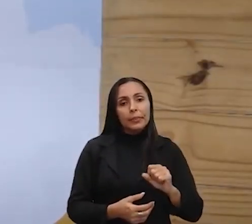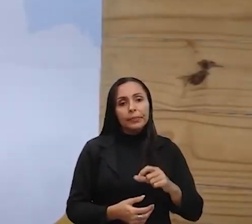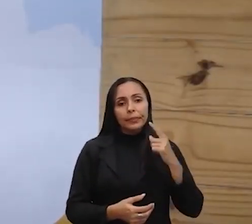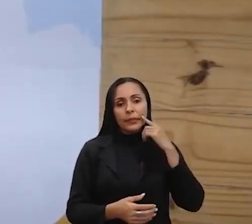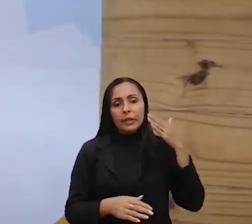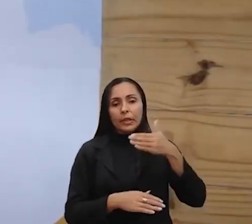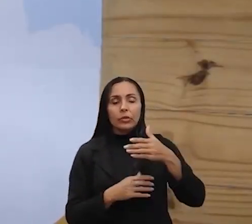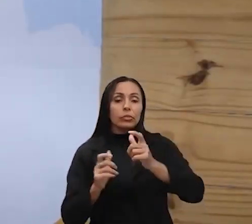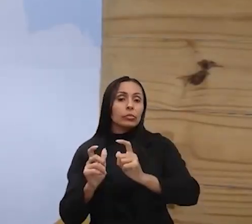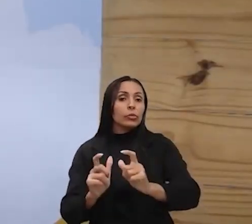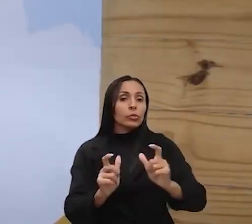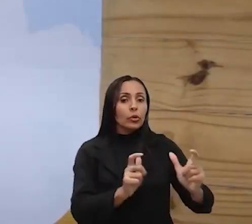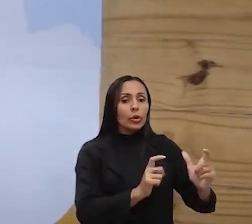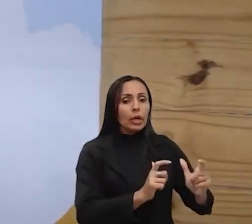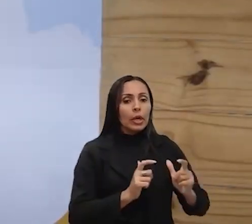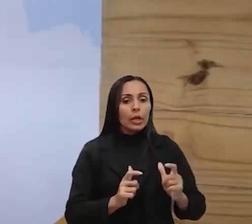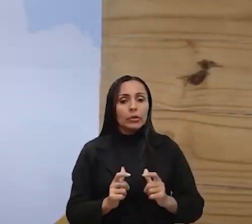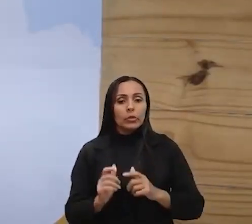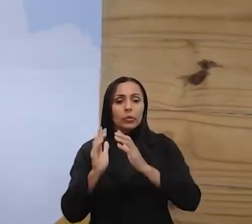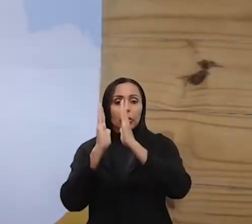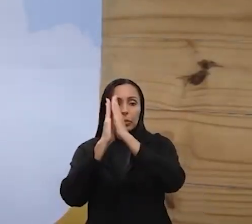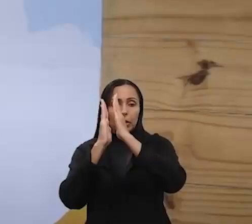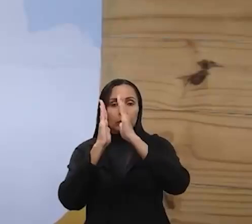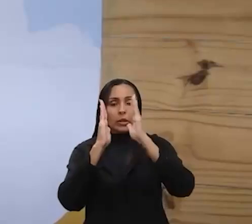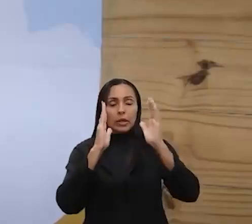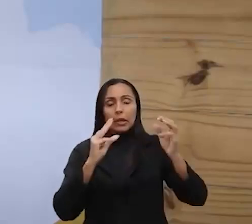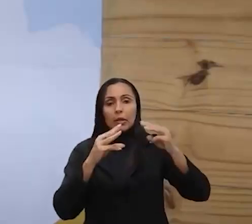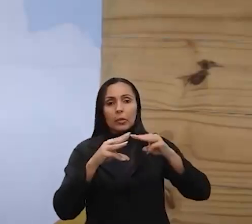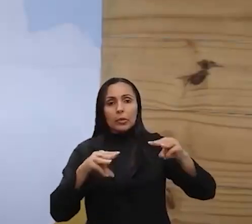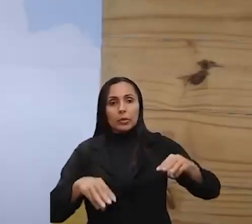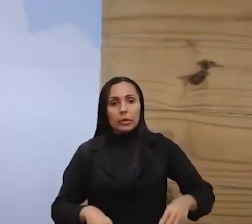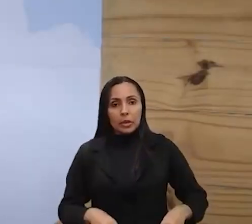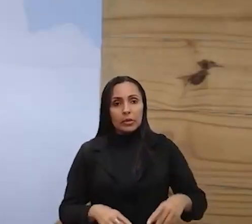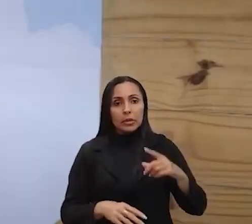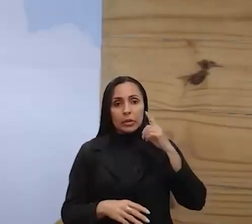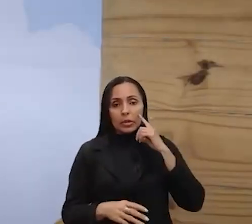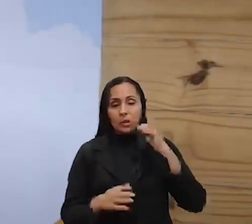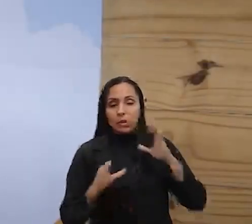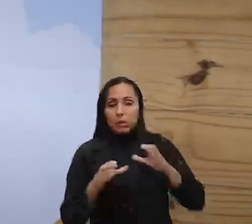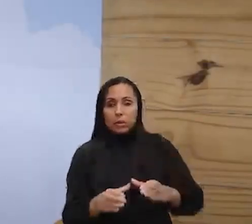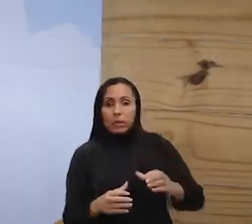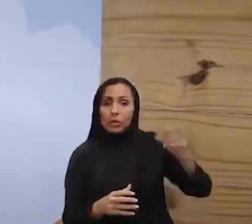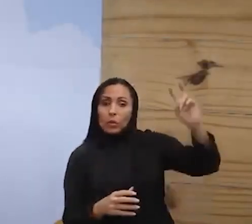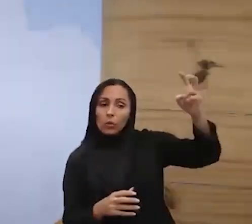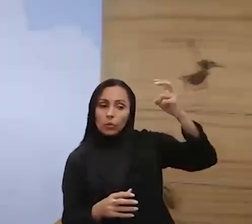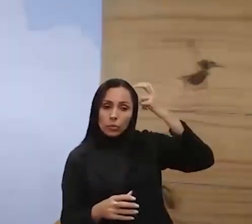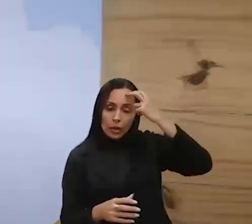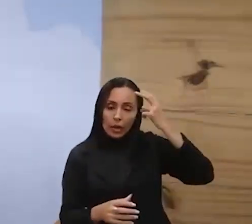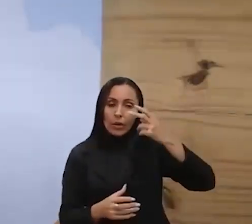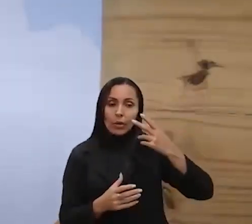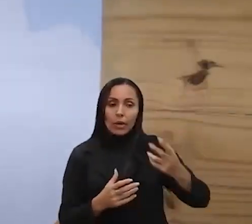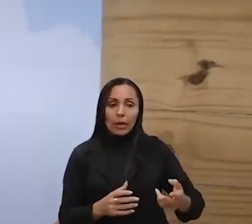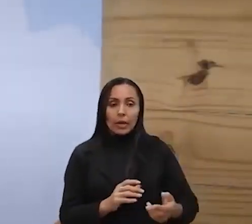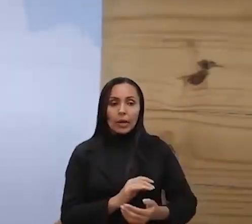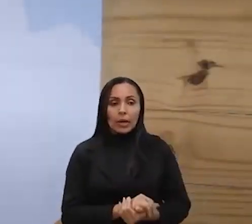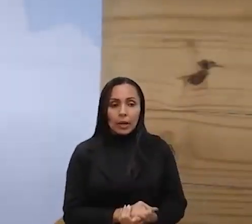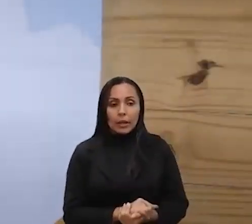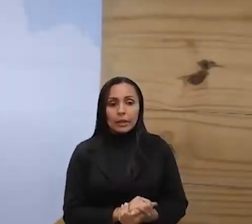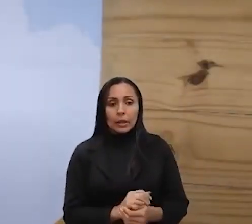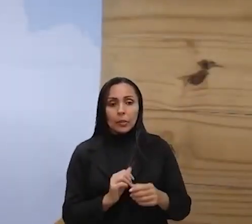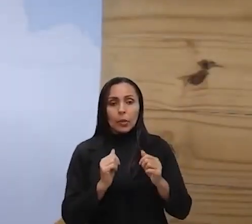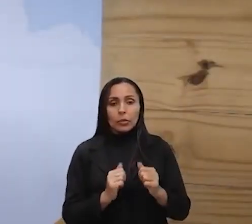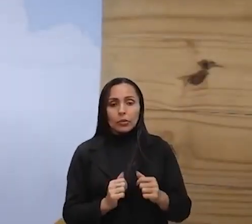dentro dos locais, como bibliotecas, museus, centros culturais. Quando a gente fala de centros culturais, são aqueles centros que